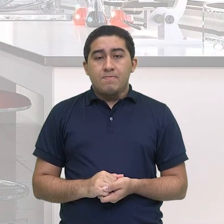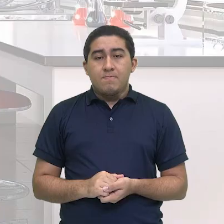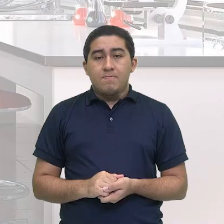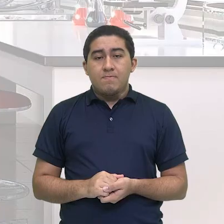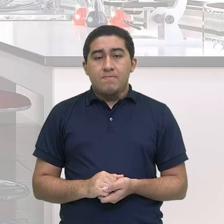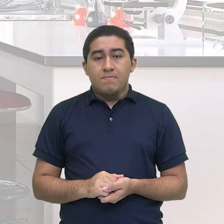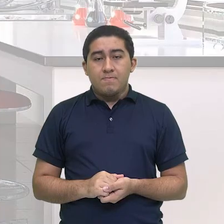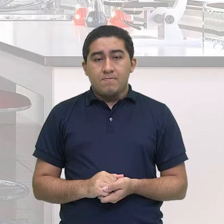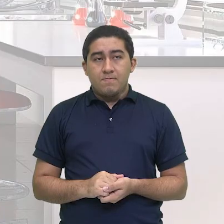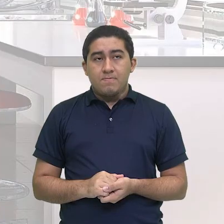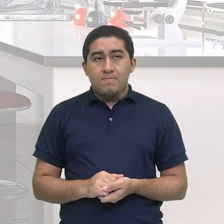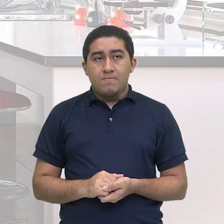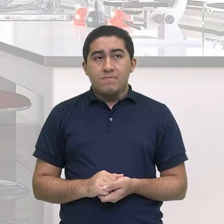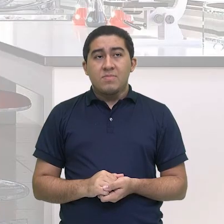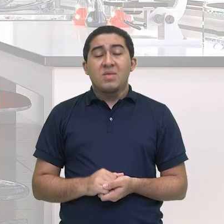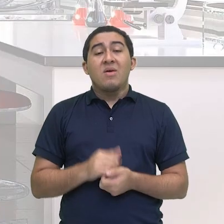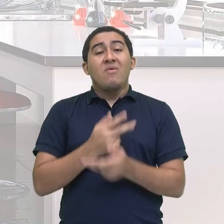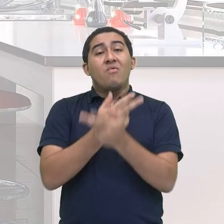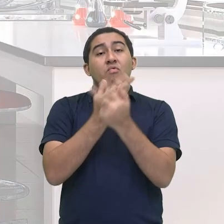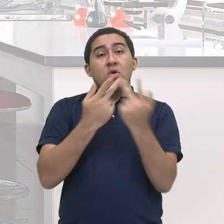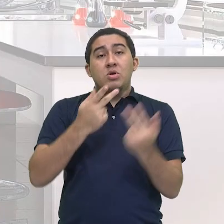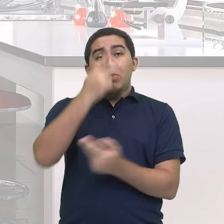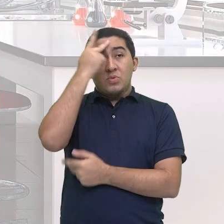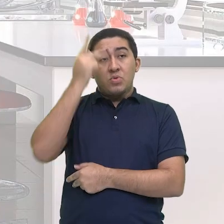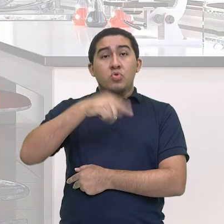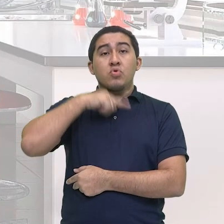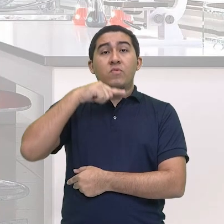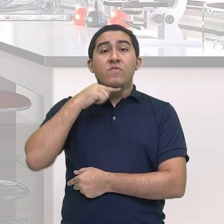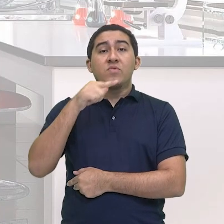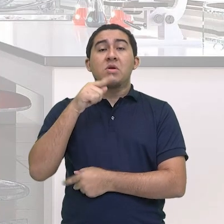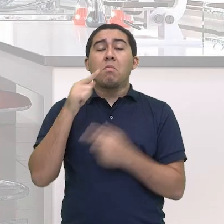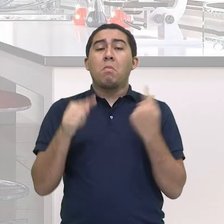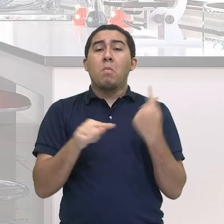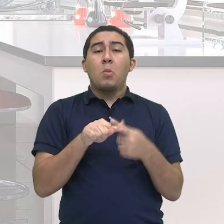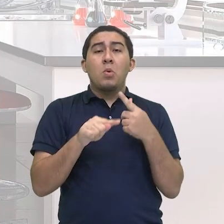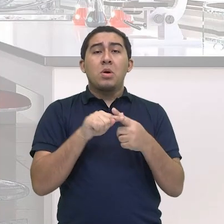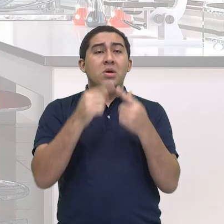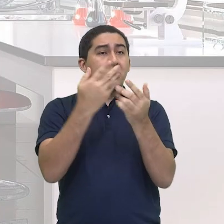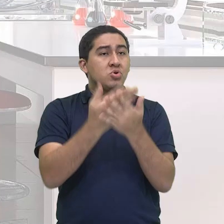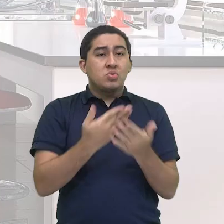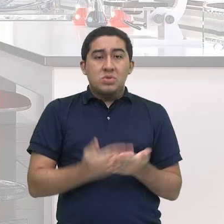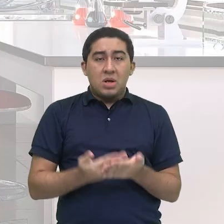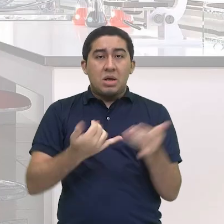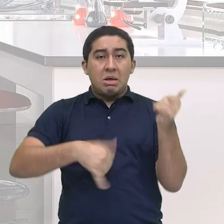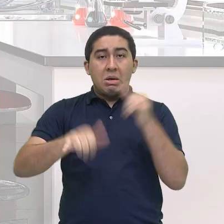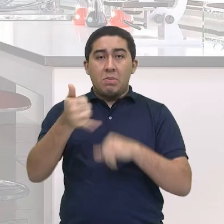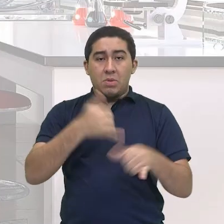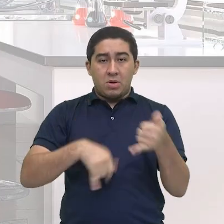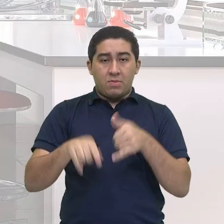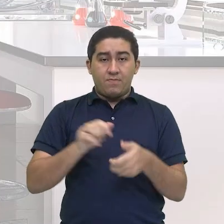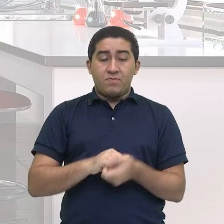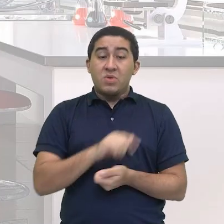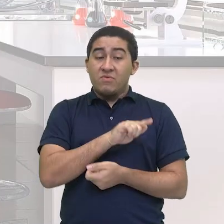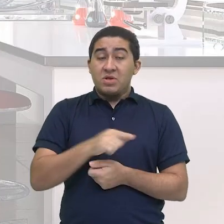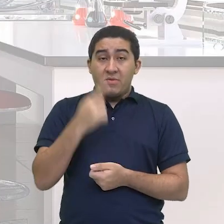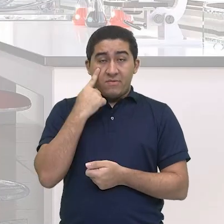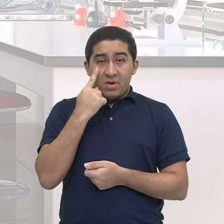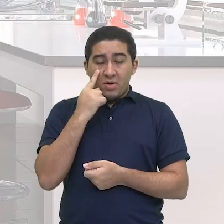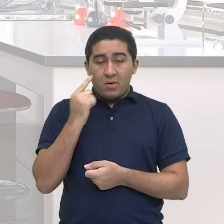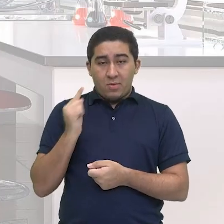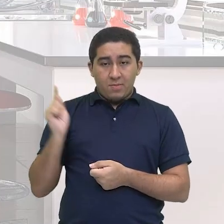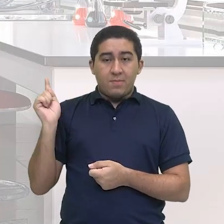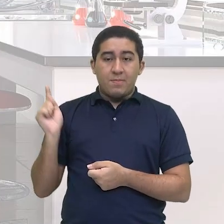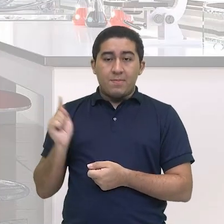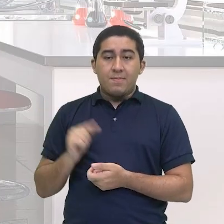Muitos estão se perguntando, mas também tem os que estão dizendo aí, mas por que estudar química? Vocês vão ver como é importante estudar química.